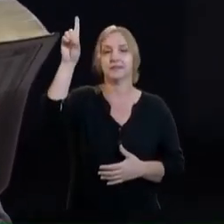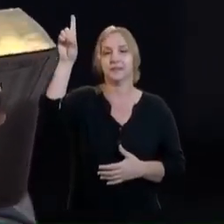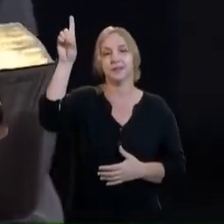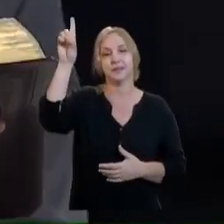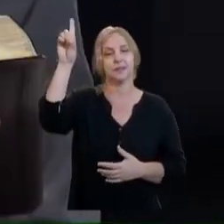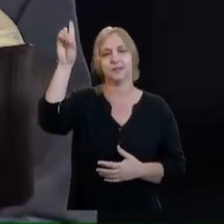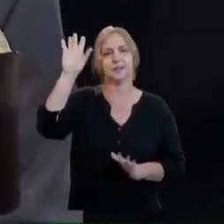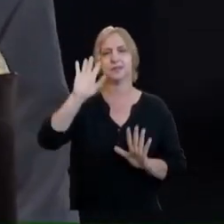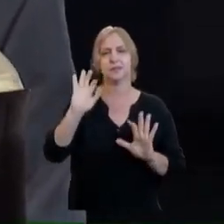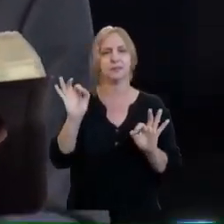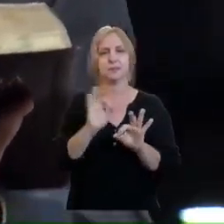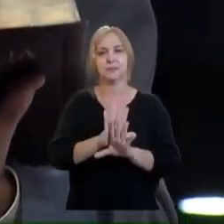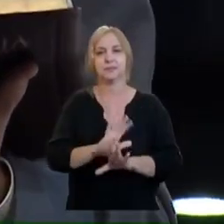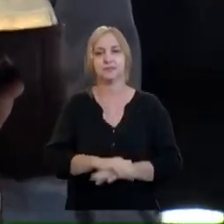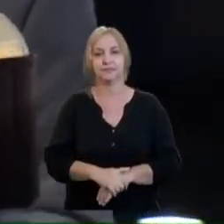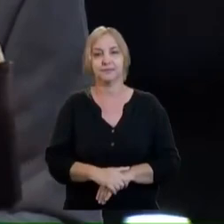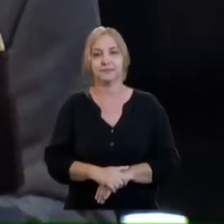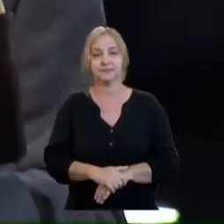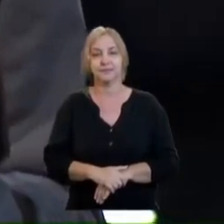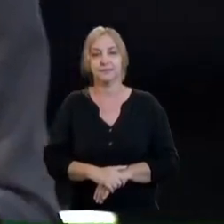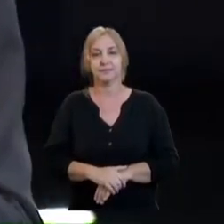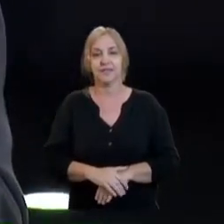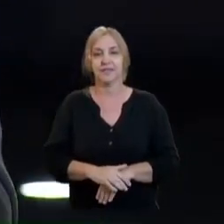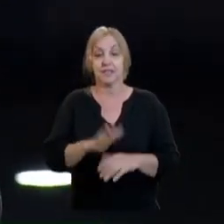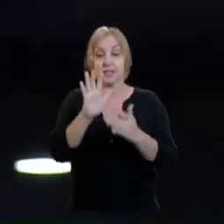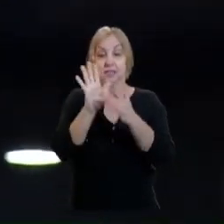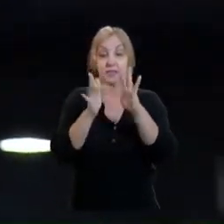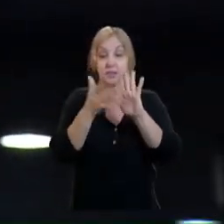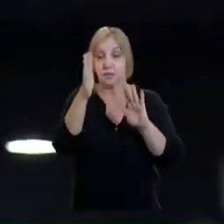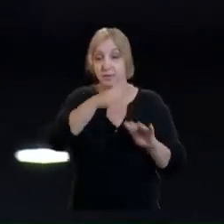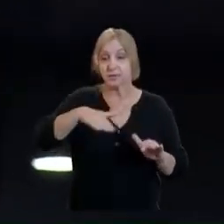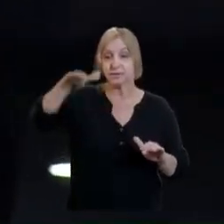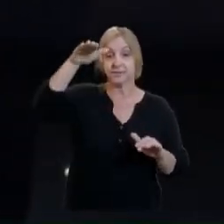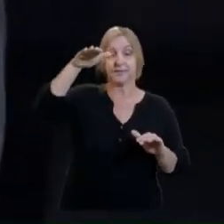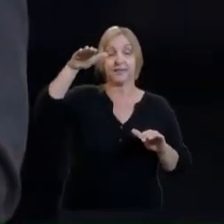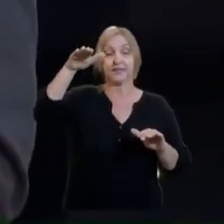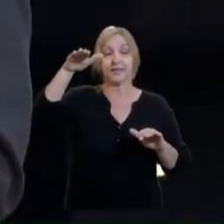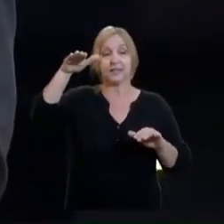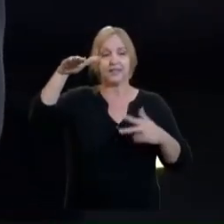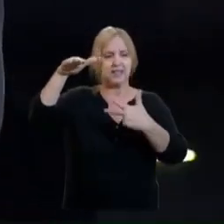Deus. E pôs todas as coisas debaixo dos pés.